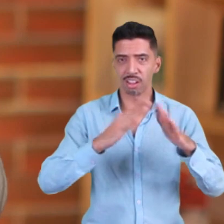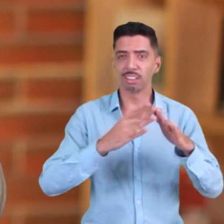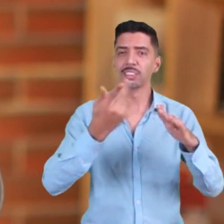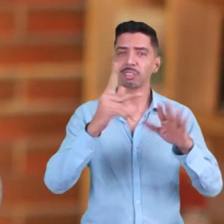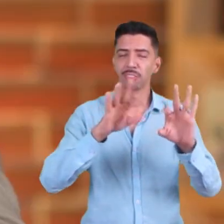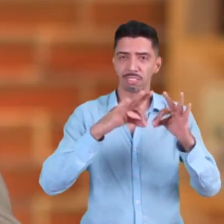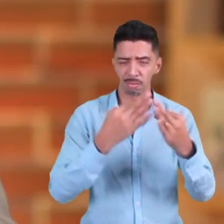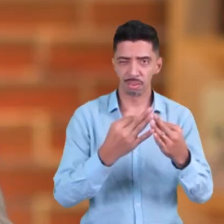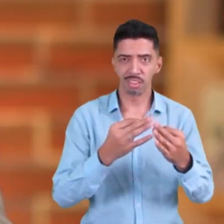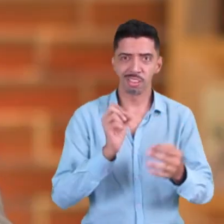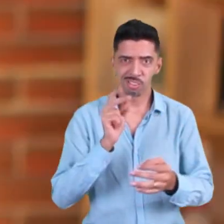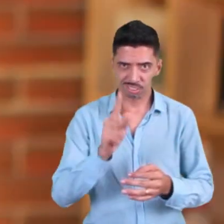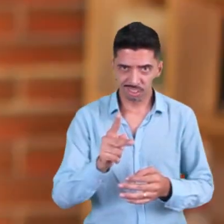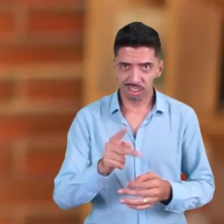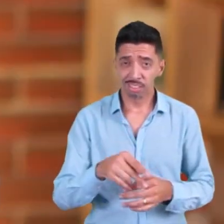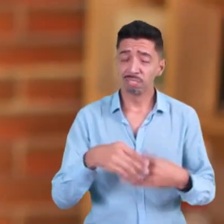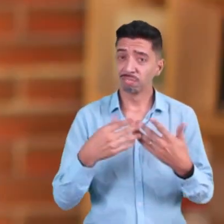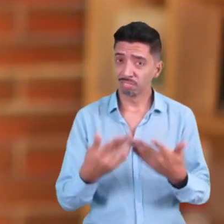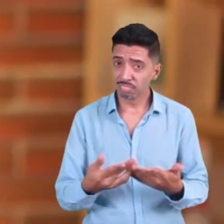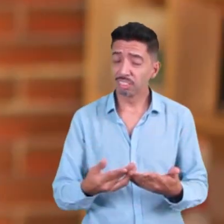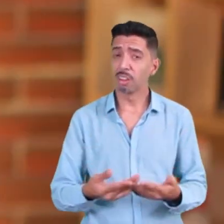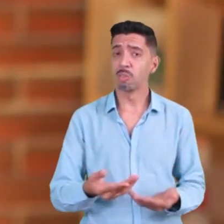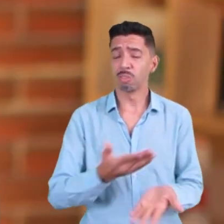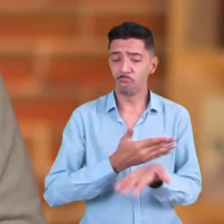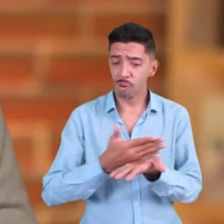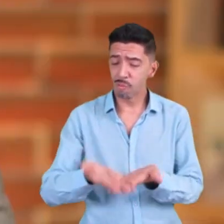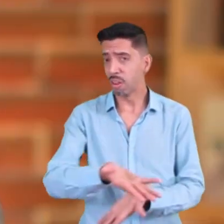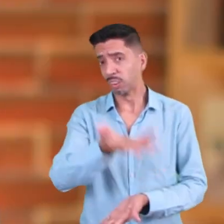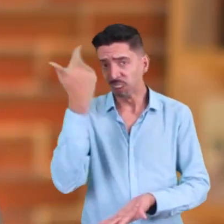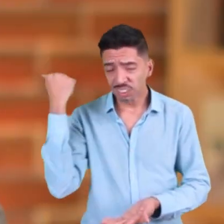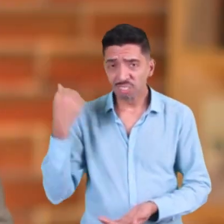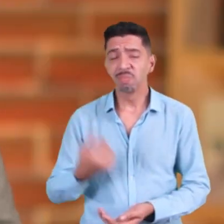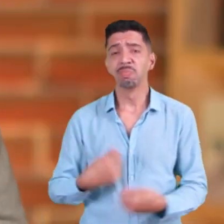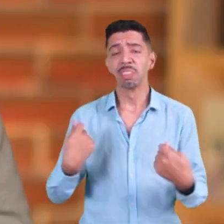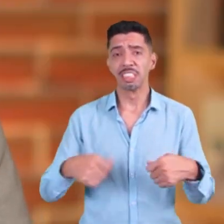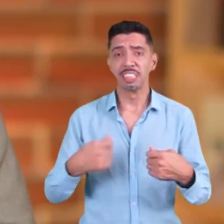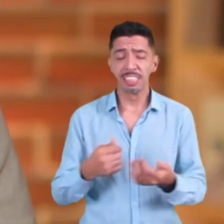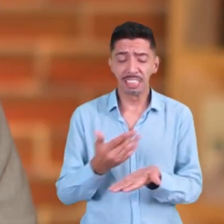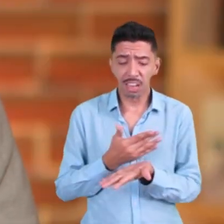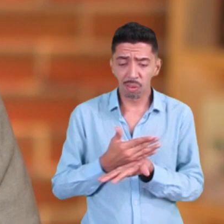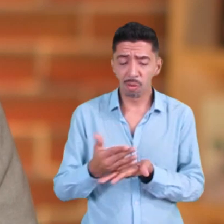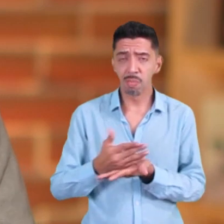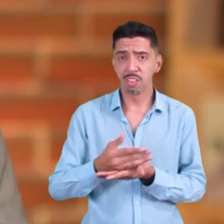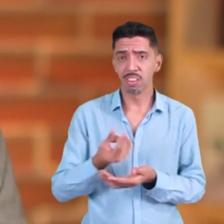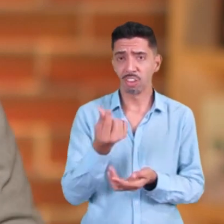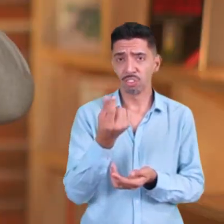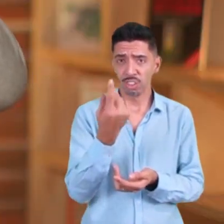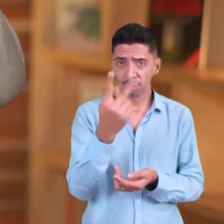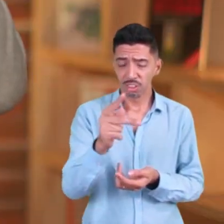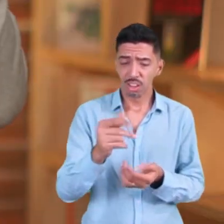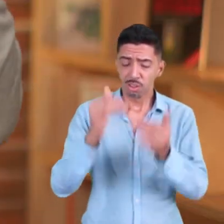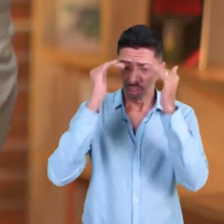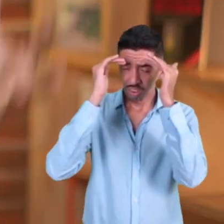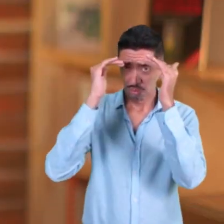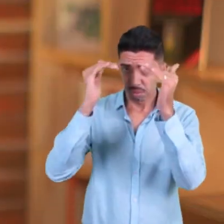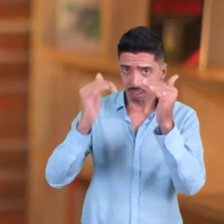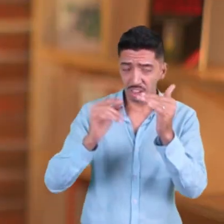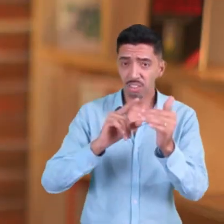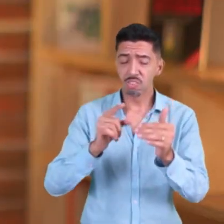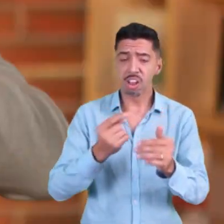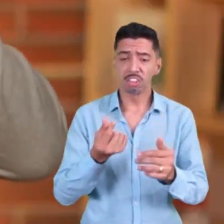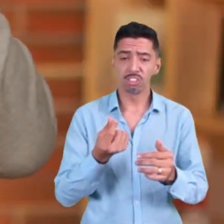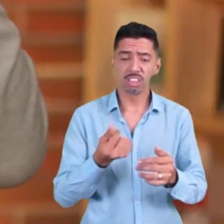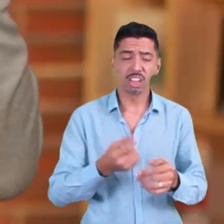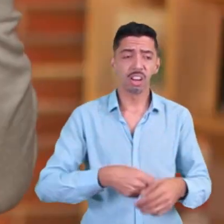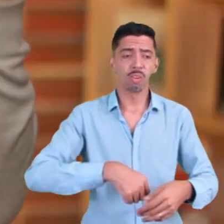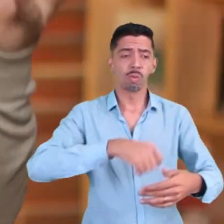da sua família, ok? Então, mãos à obra, vamos começar a respeitar o seu dinheiro, deixar de rasgar